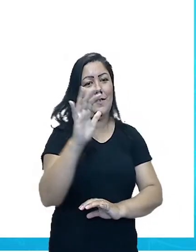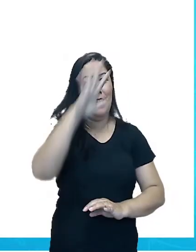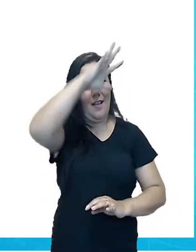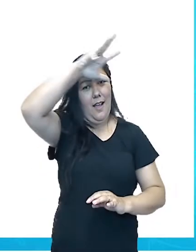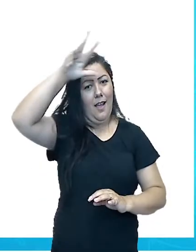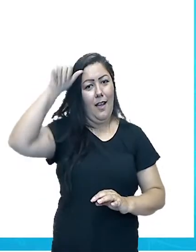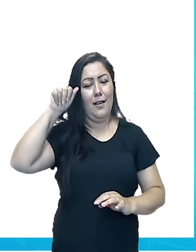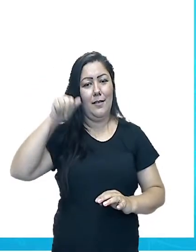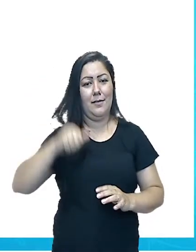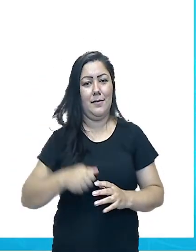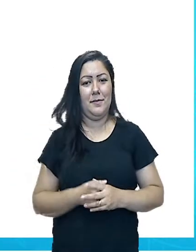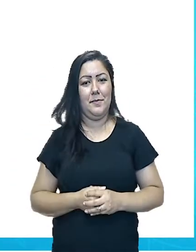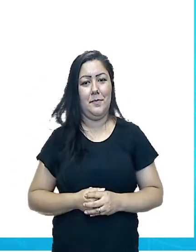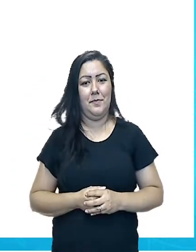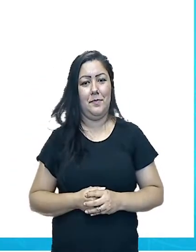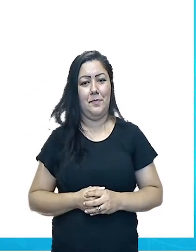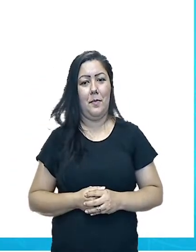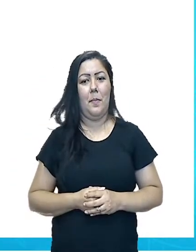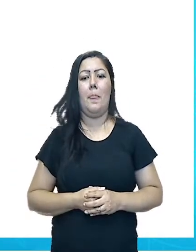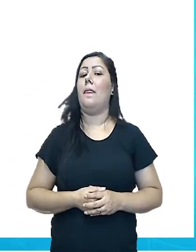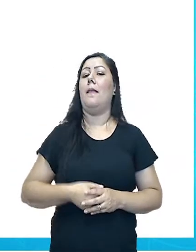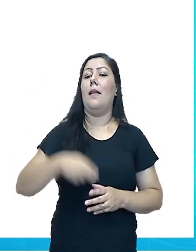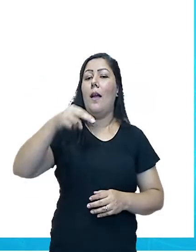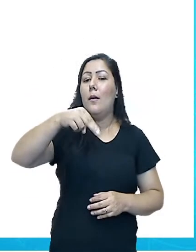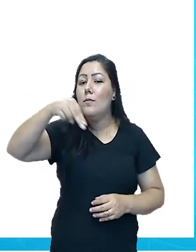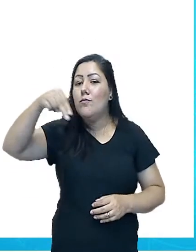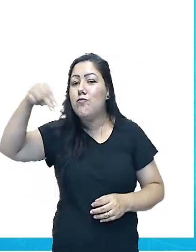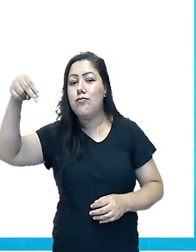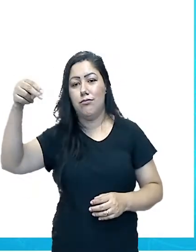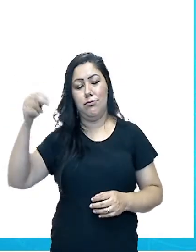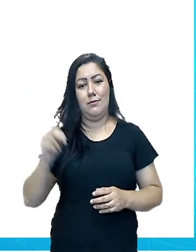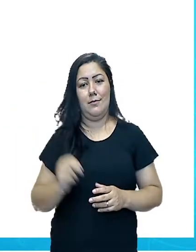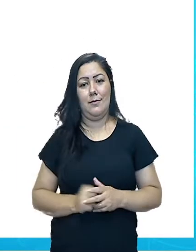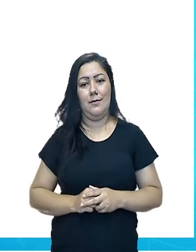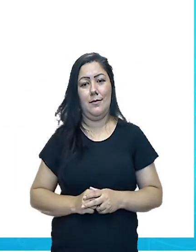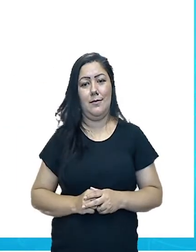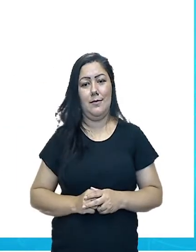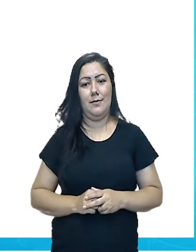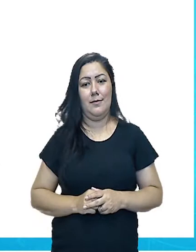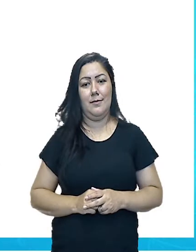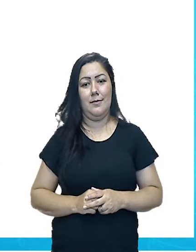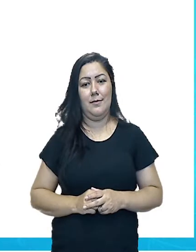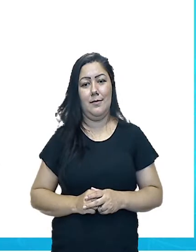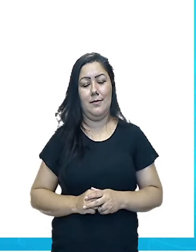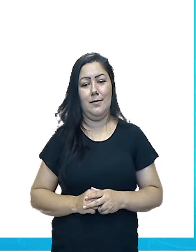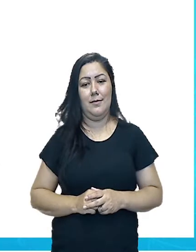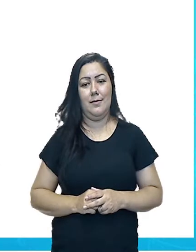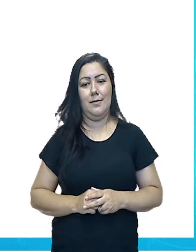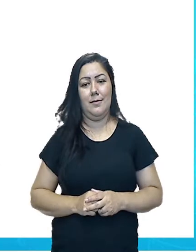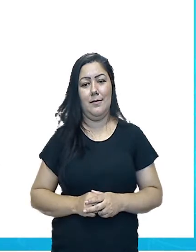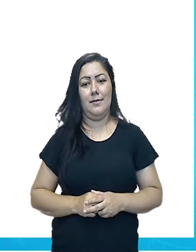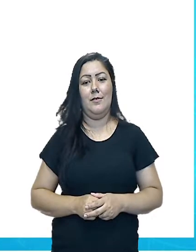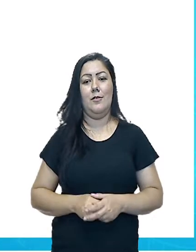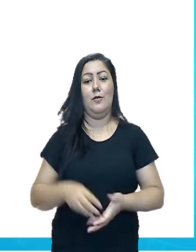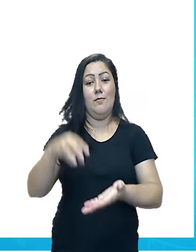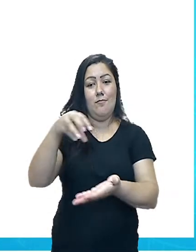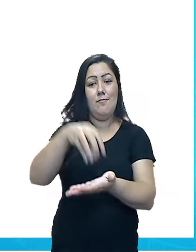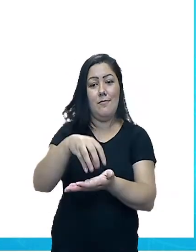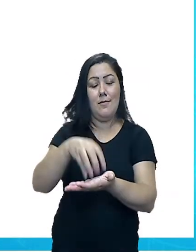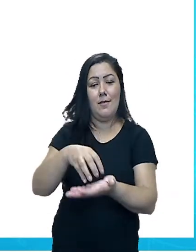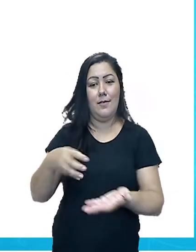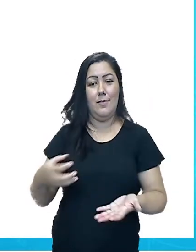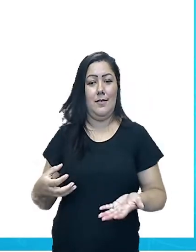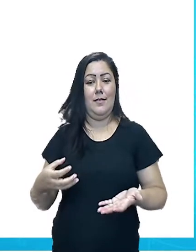temos aqui no Nordeste, nós temos no Centro-Oeste, temos o Sudeste,